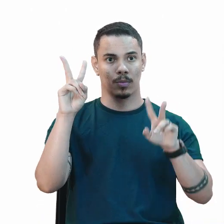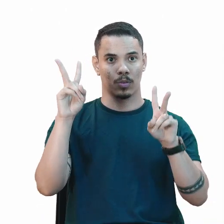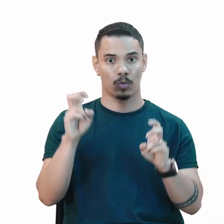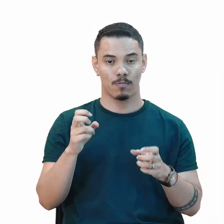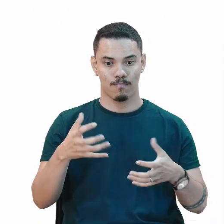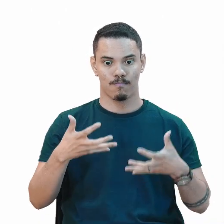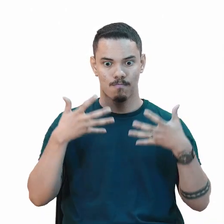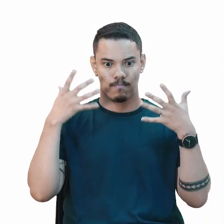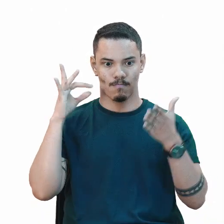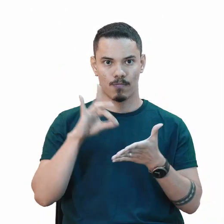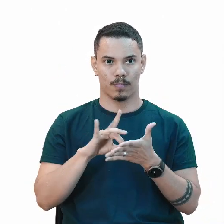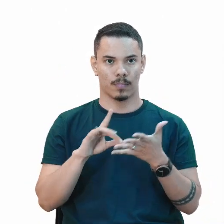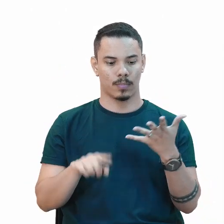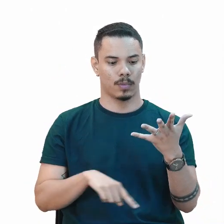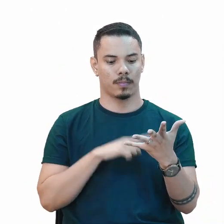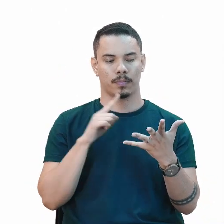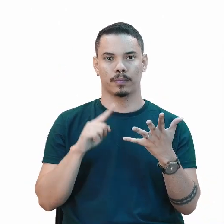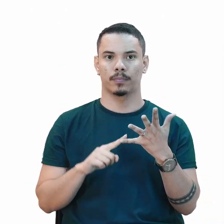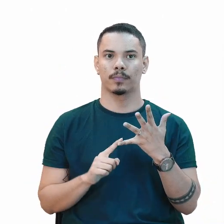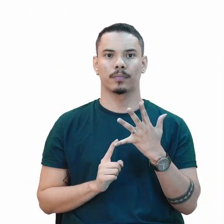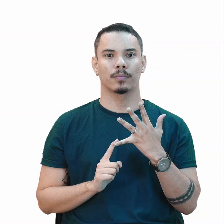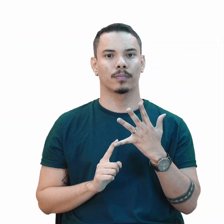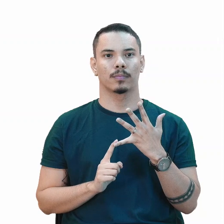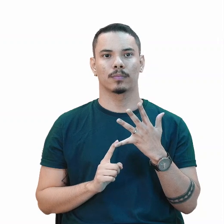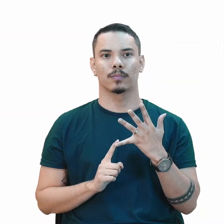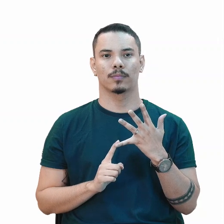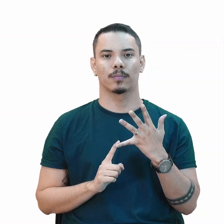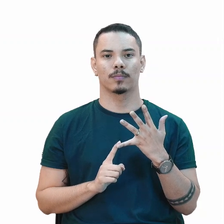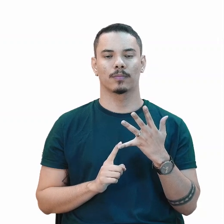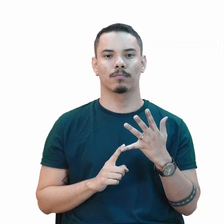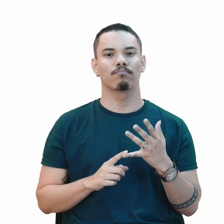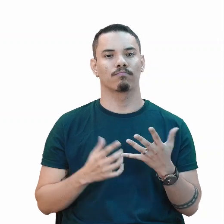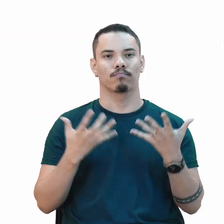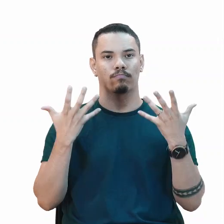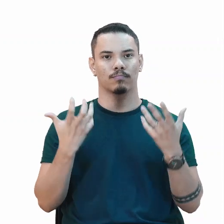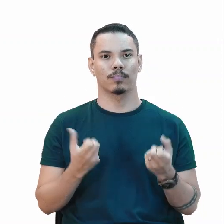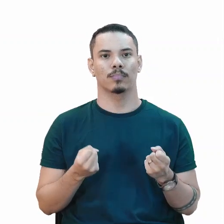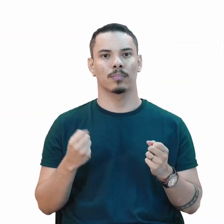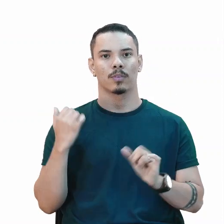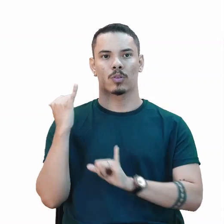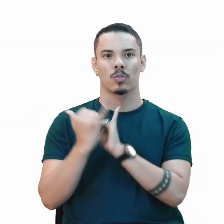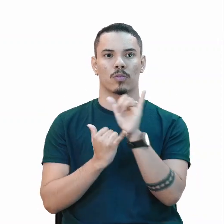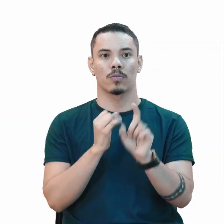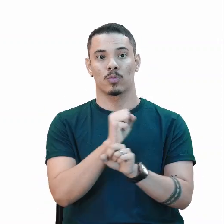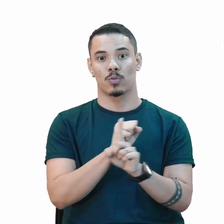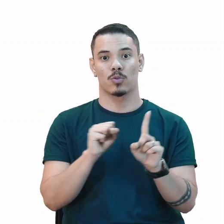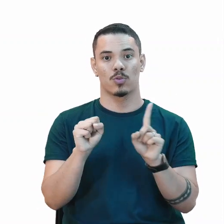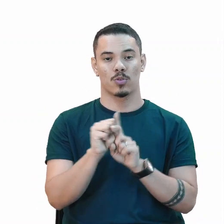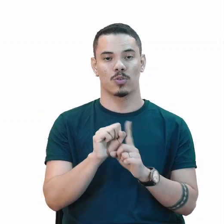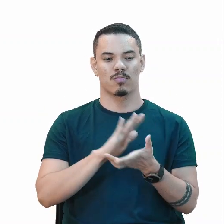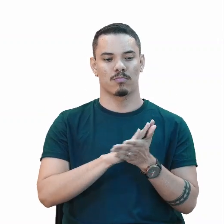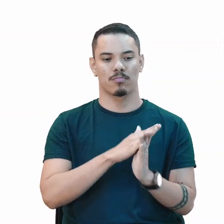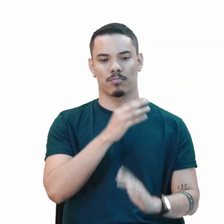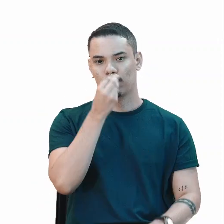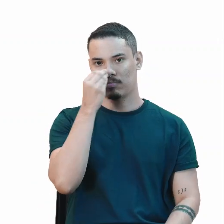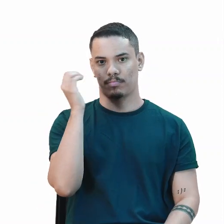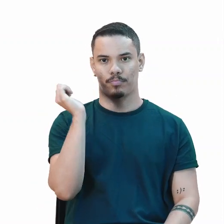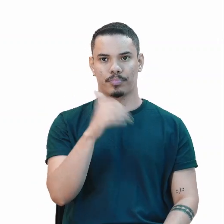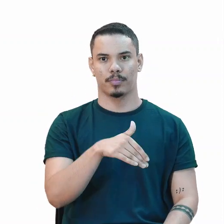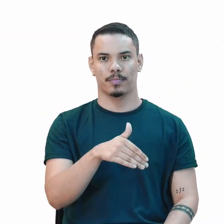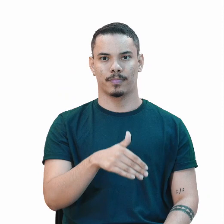veemência. Ou seria a alternativa E: considerar as convenções sociais com desprezo.